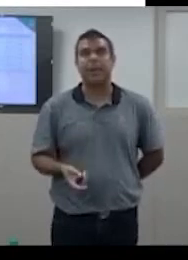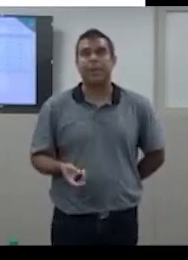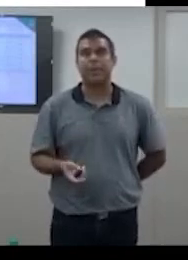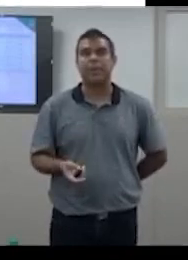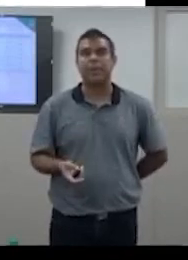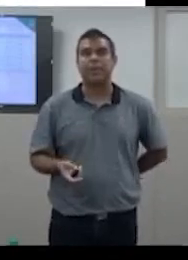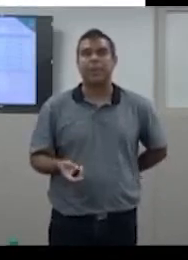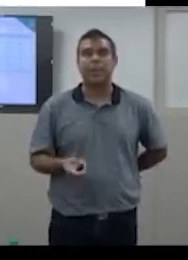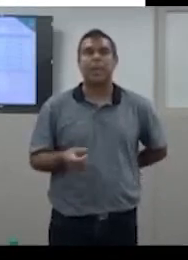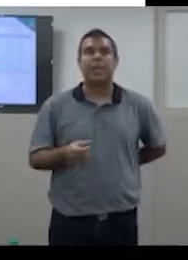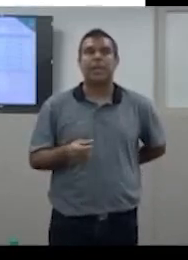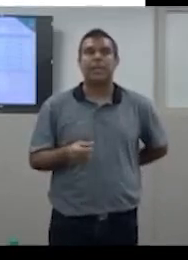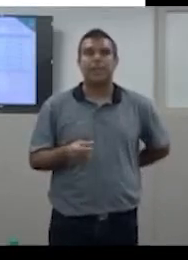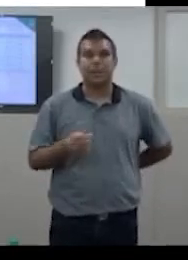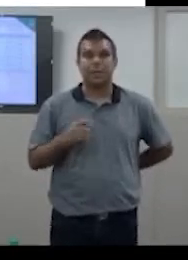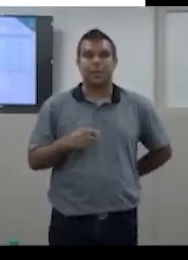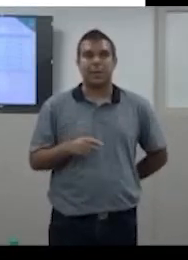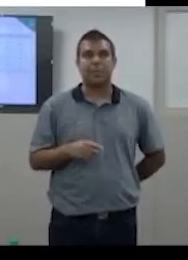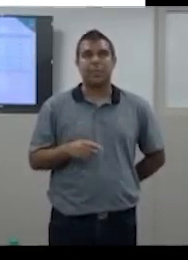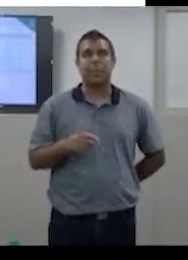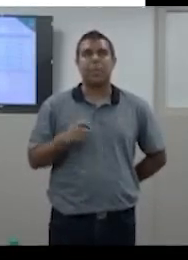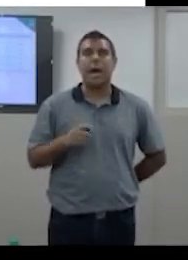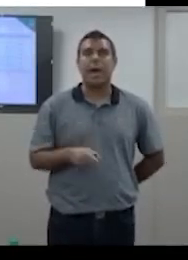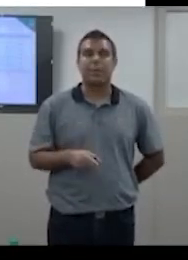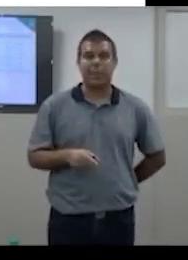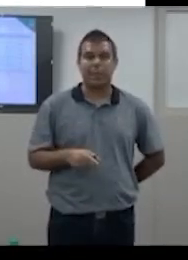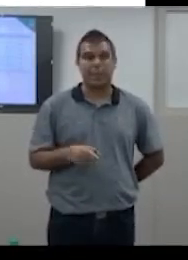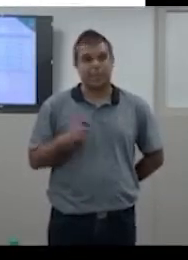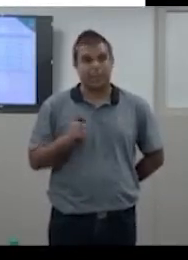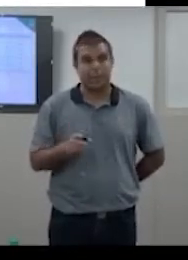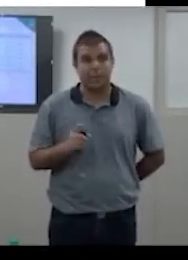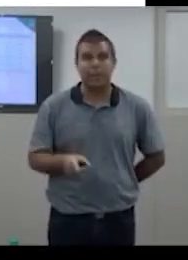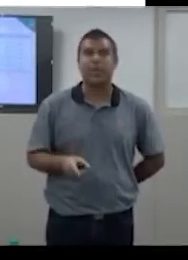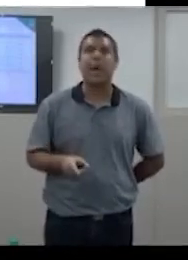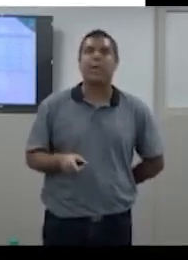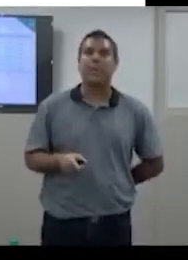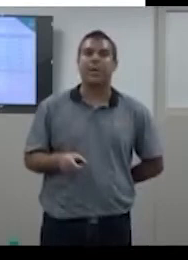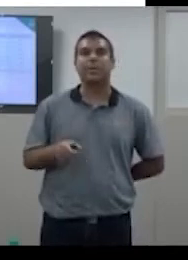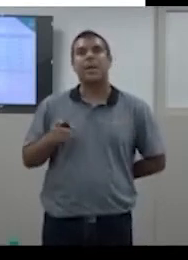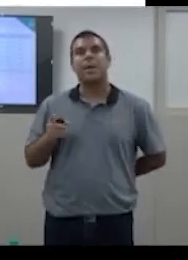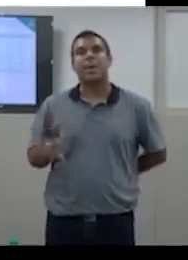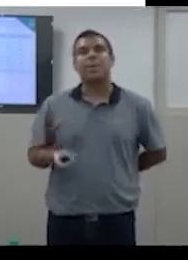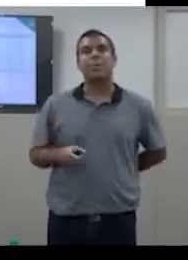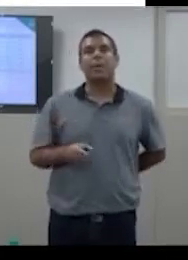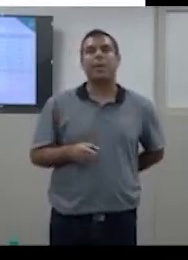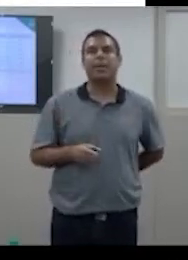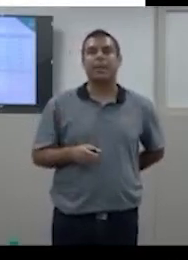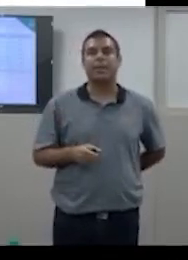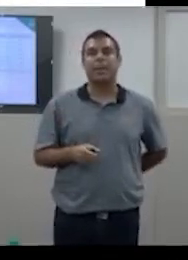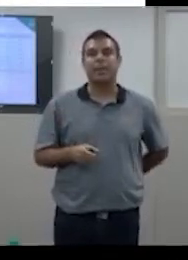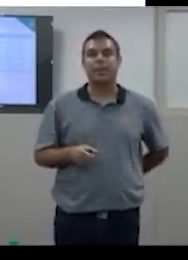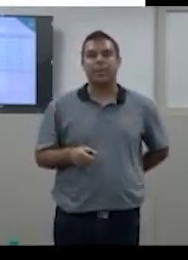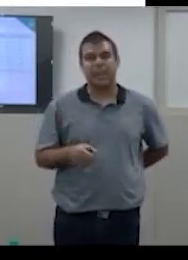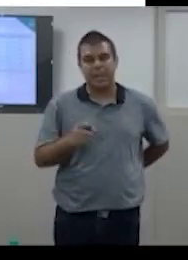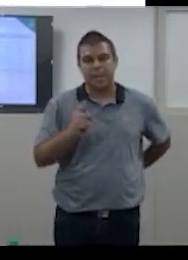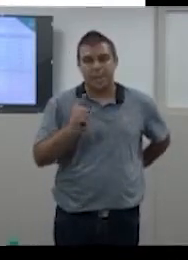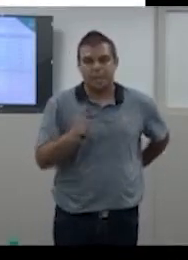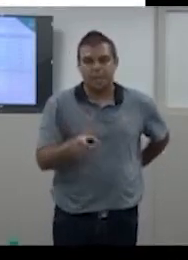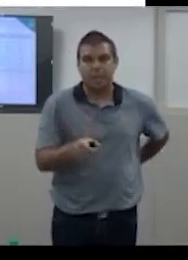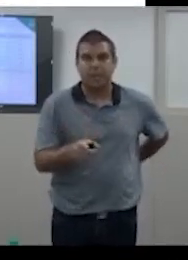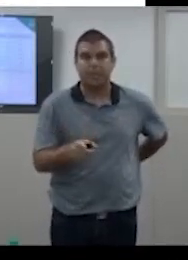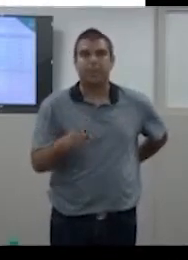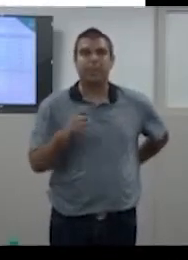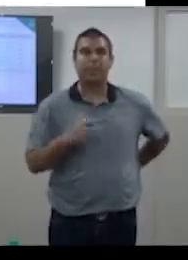componentes vão ter uma variação também. Então assim, a gente trabalha muito com a água derretendo, mas não é só a água, beleza? Outros materiais acabam derretendo